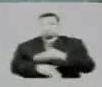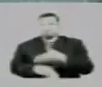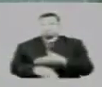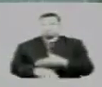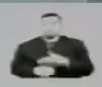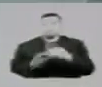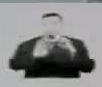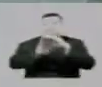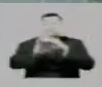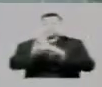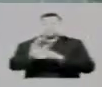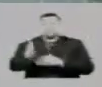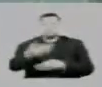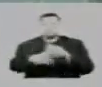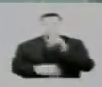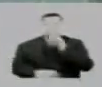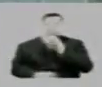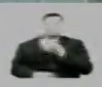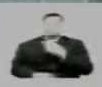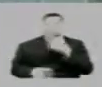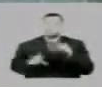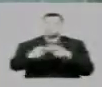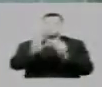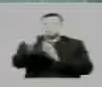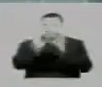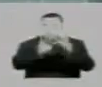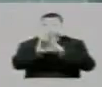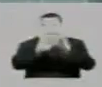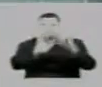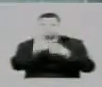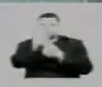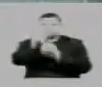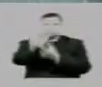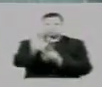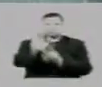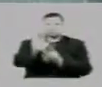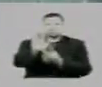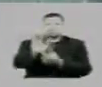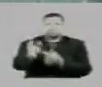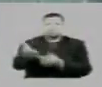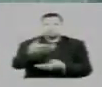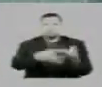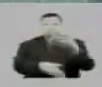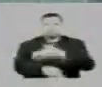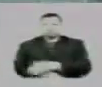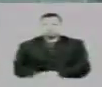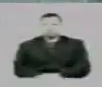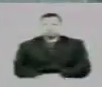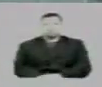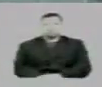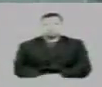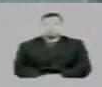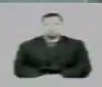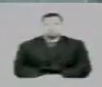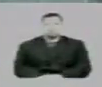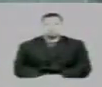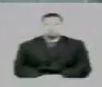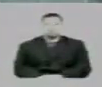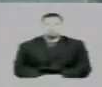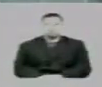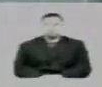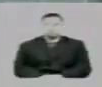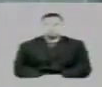algumas palavras em relação a esse projeto de lei apresentado hoje, que solicita autorização para que o